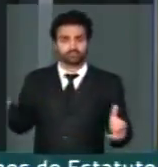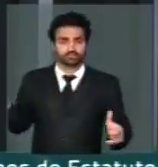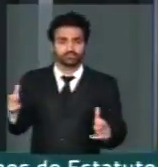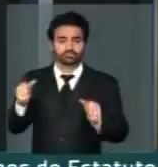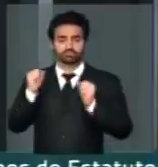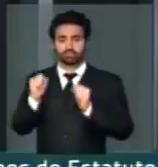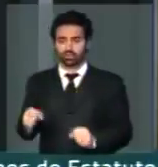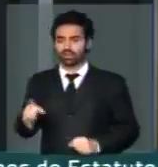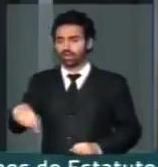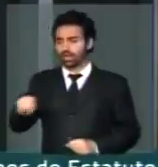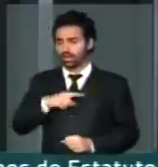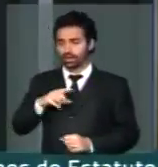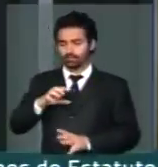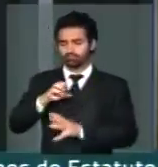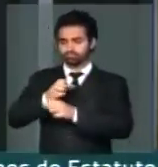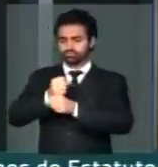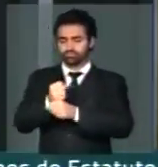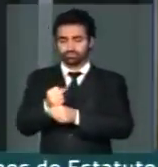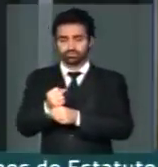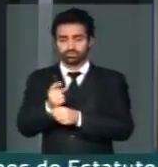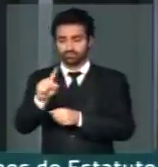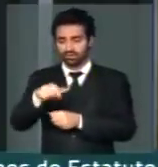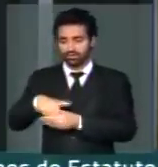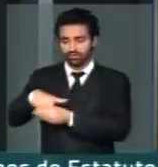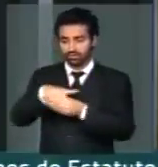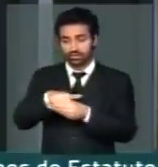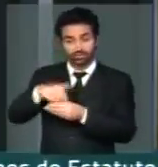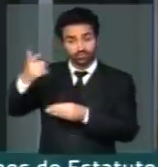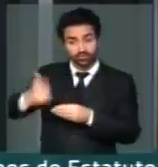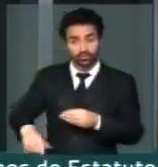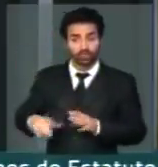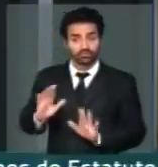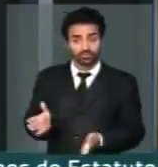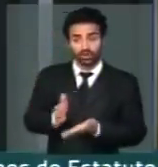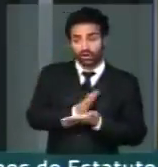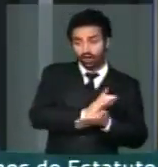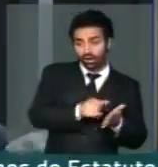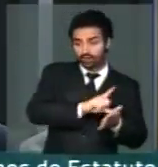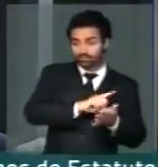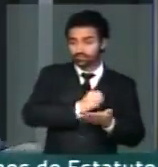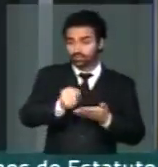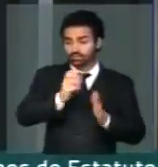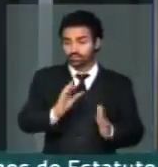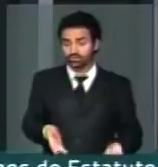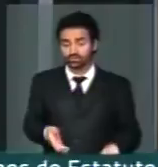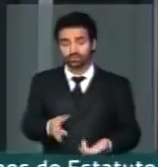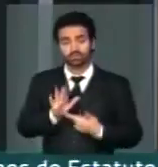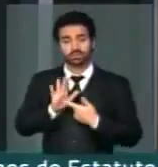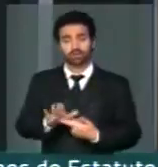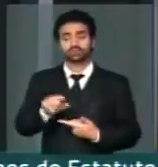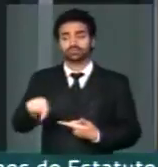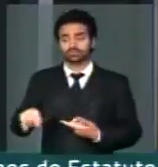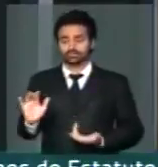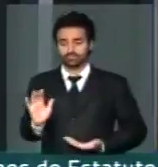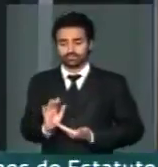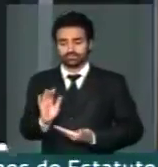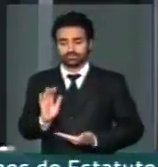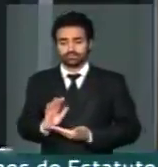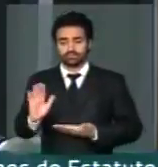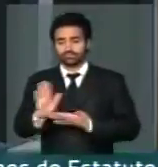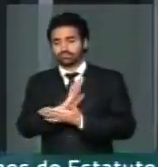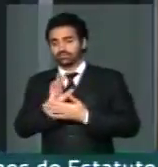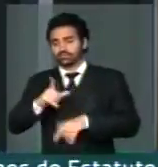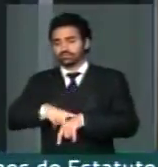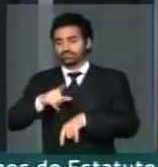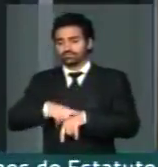poder, numa votação repetida, mostrando que o parlamento, em determinados momentos, está vivendo